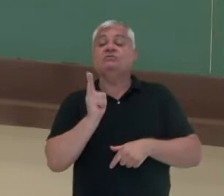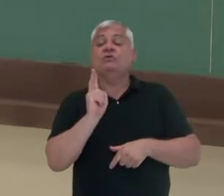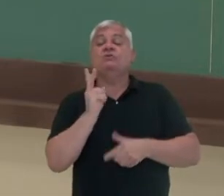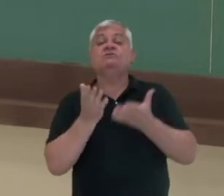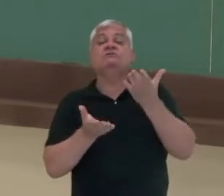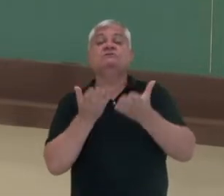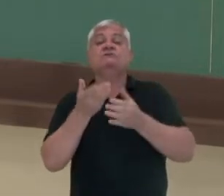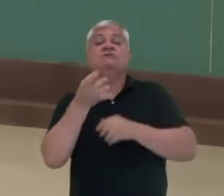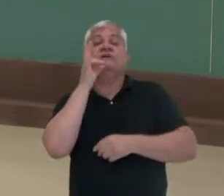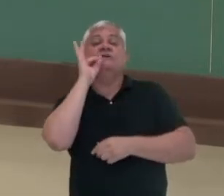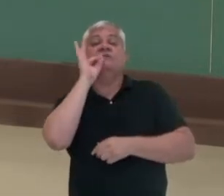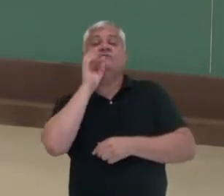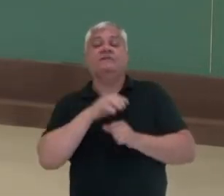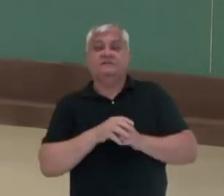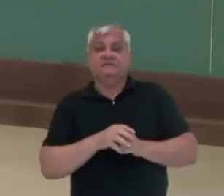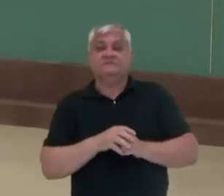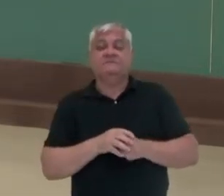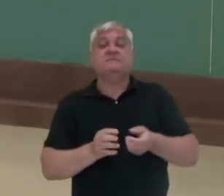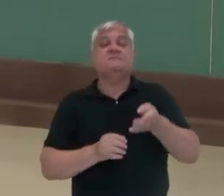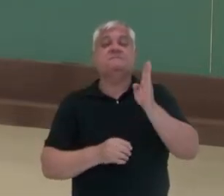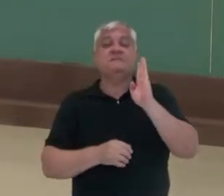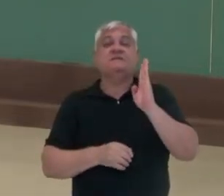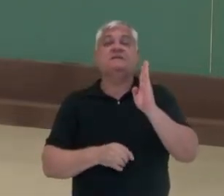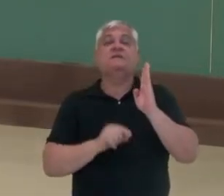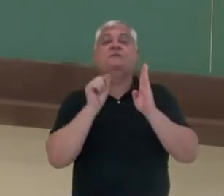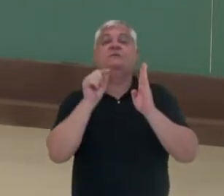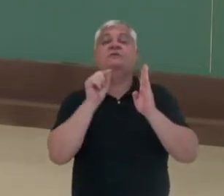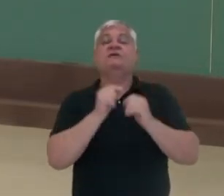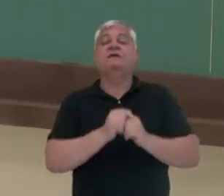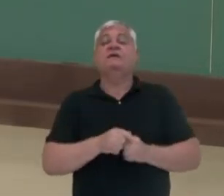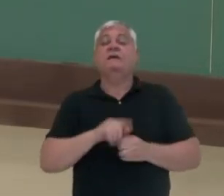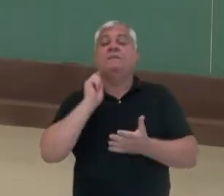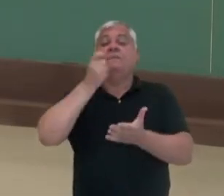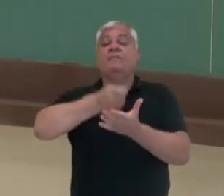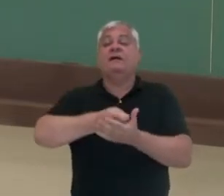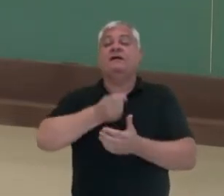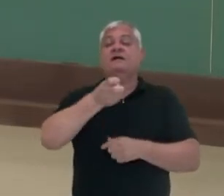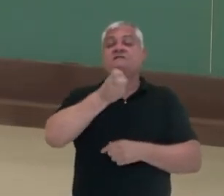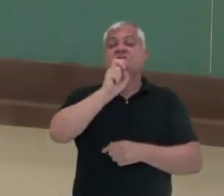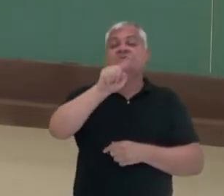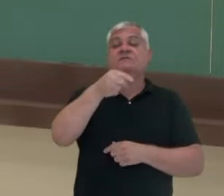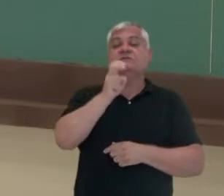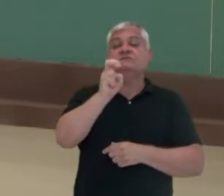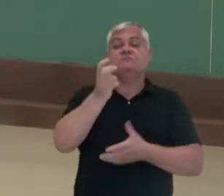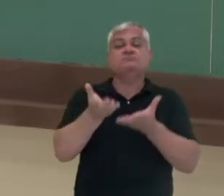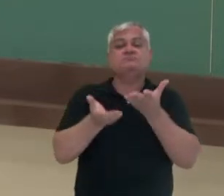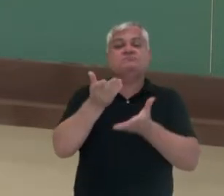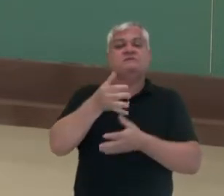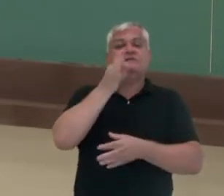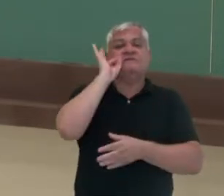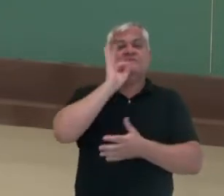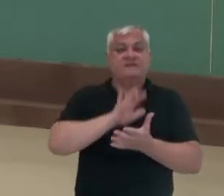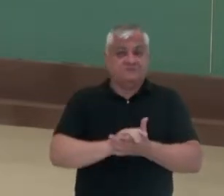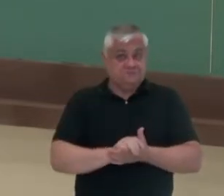quilos de café? E na letra B, qual o valor pago por 5,5 quilos de café,